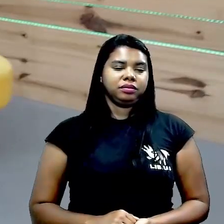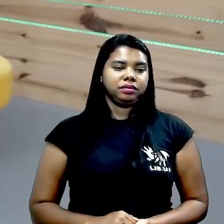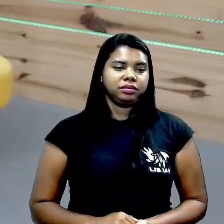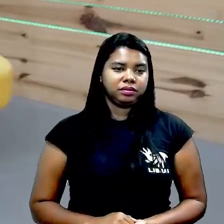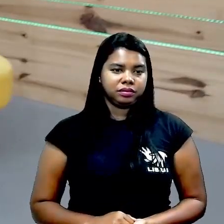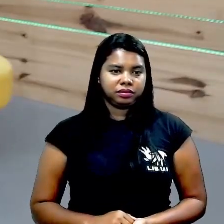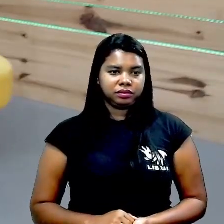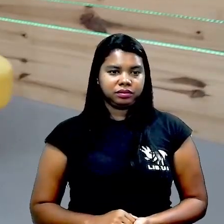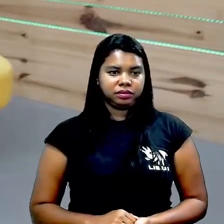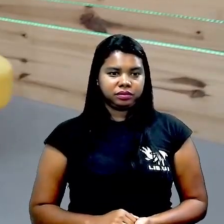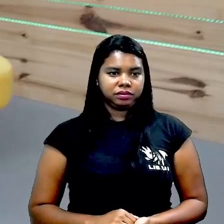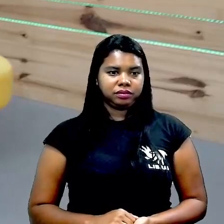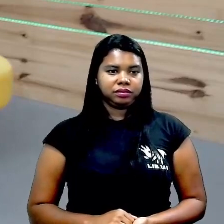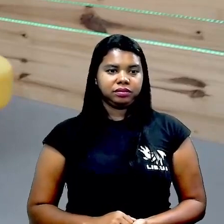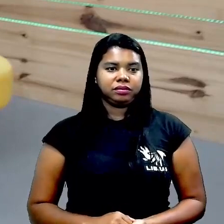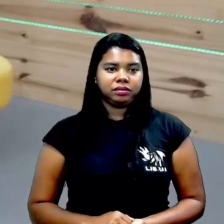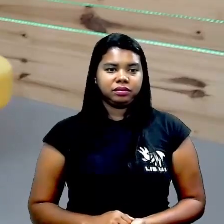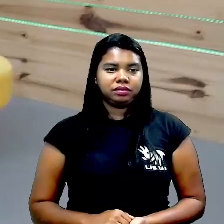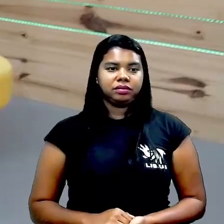Então, já estava.